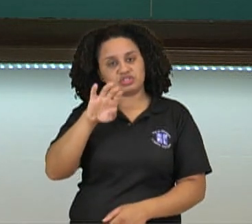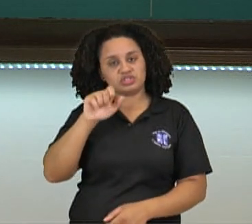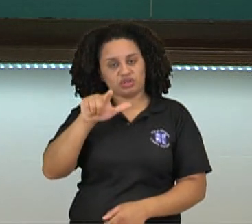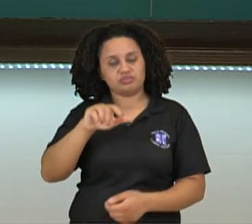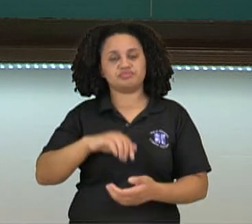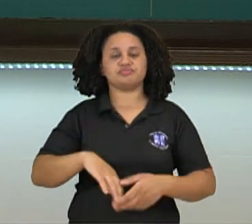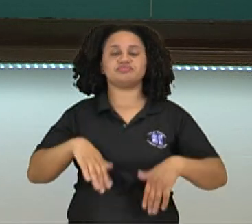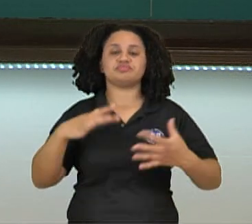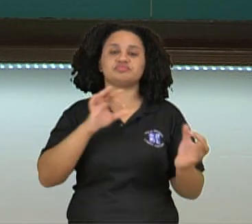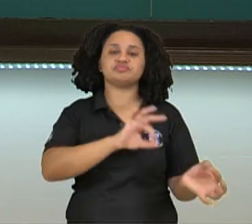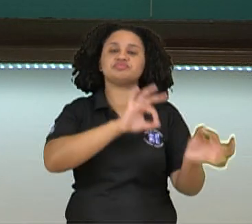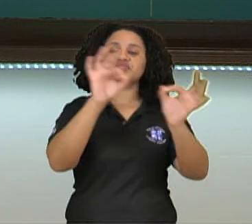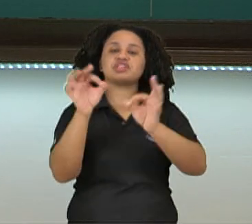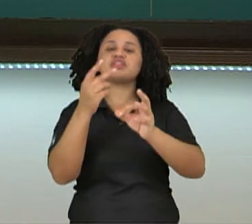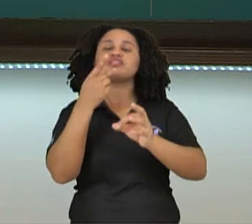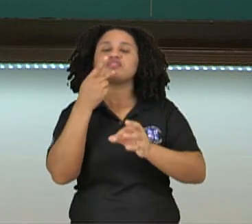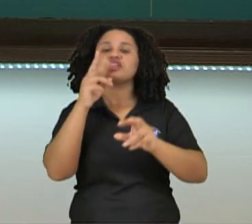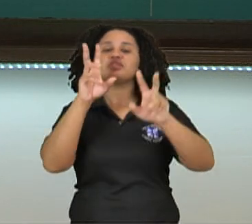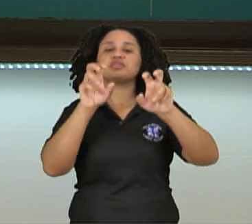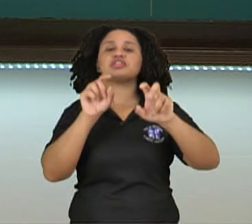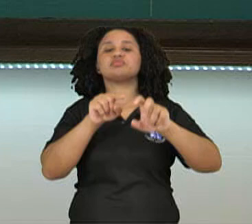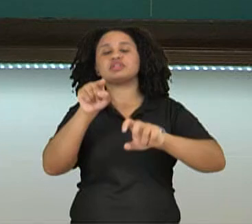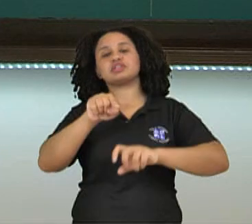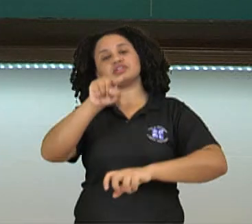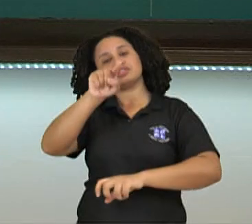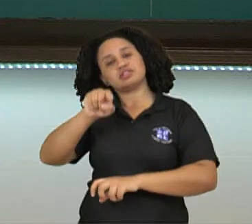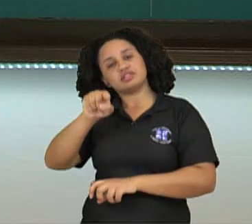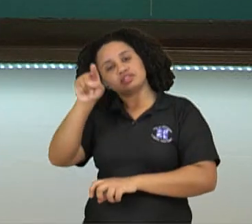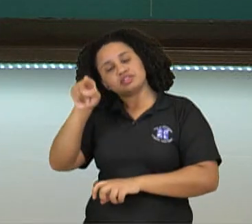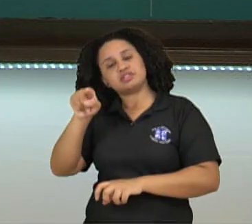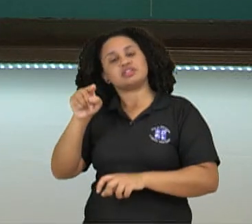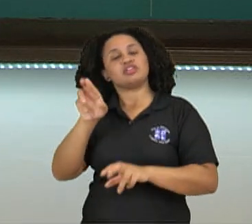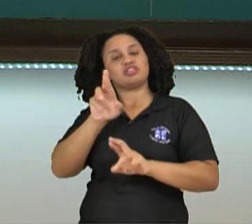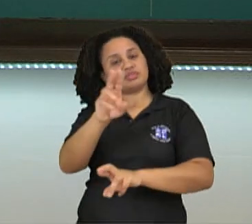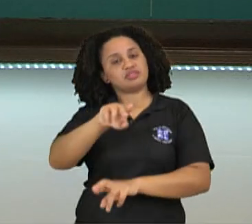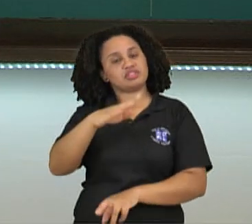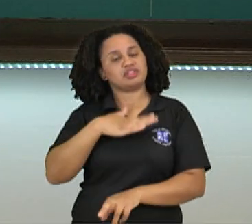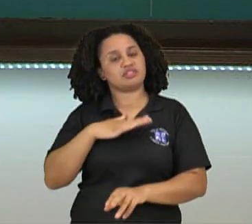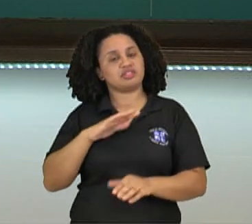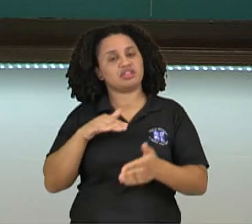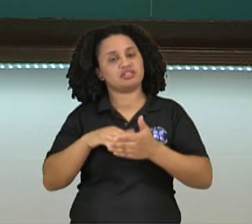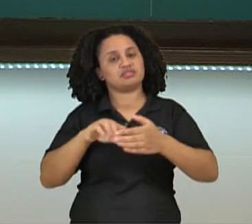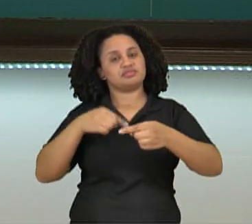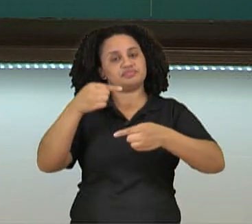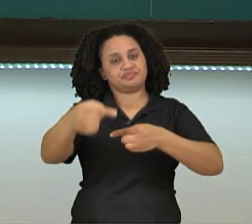vídeo falamos sobre acentuação gráfica. Espero que tenham gostado. Até breve.